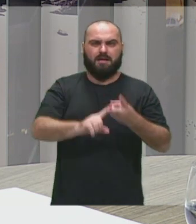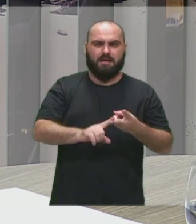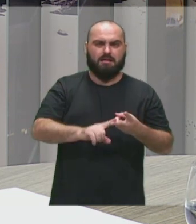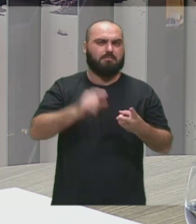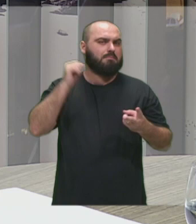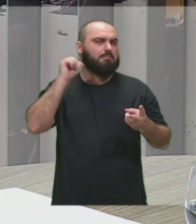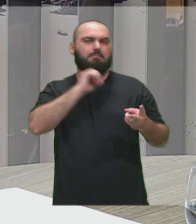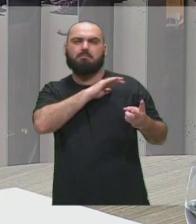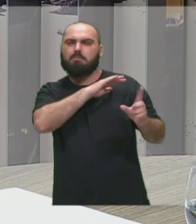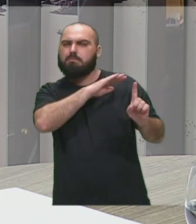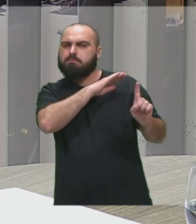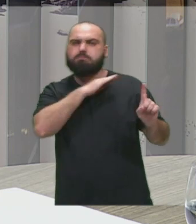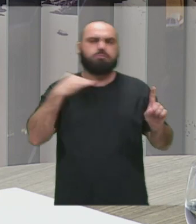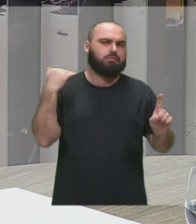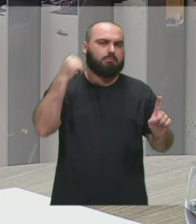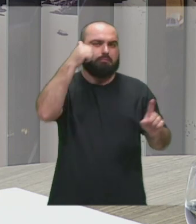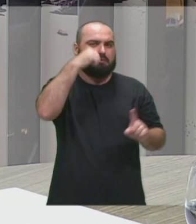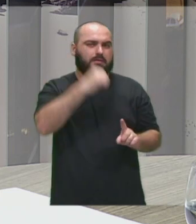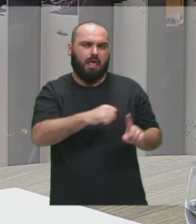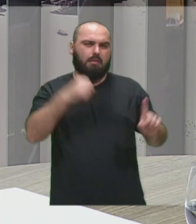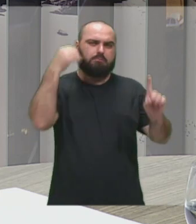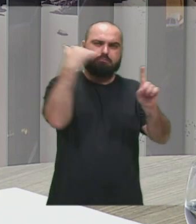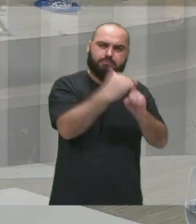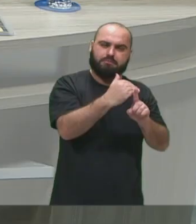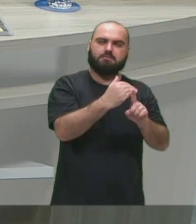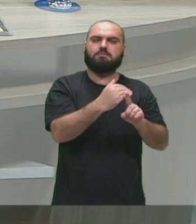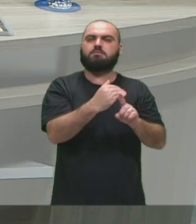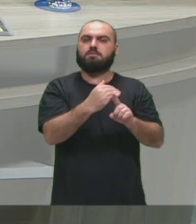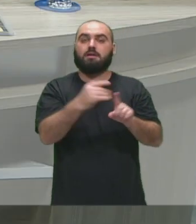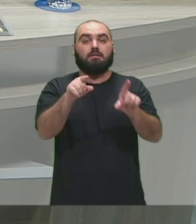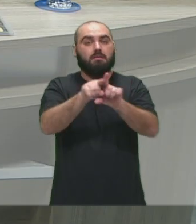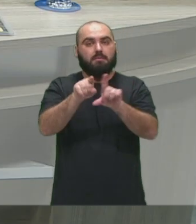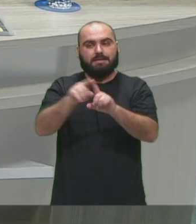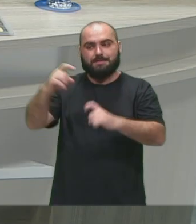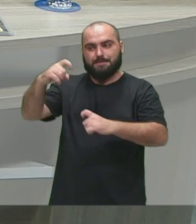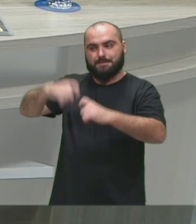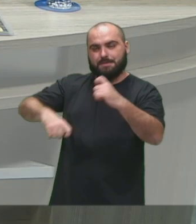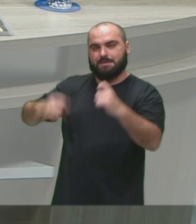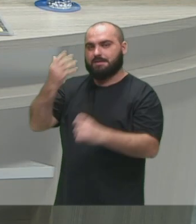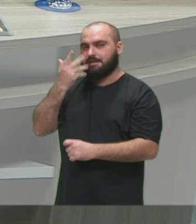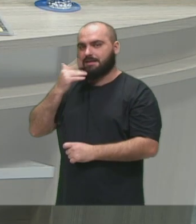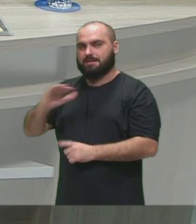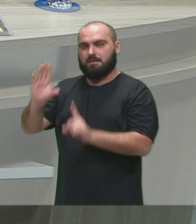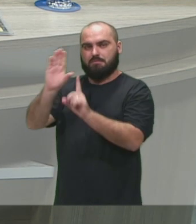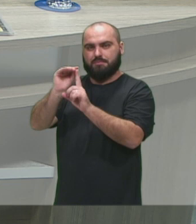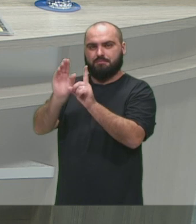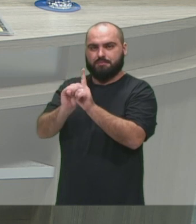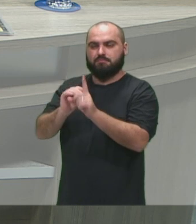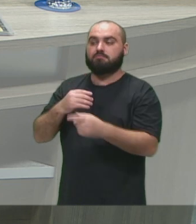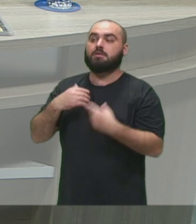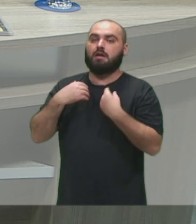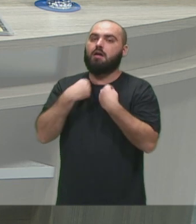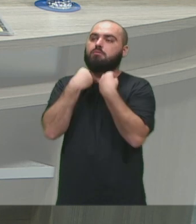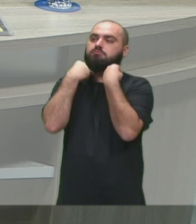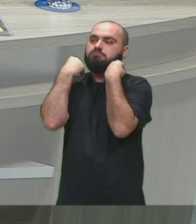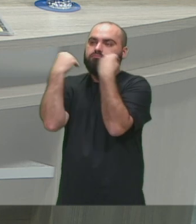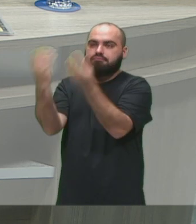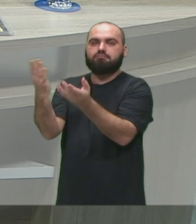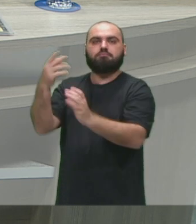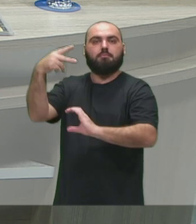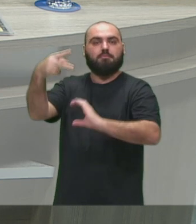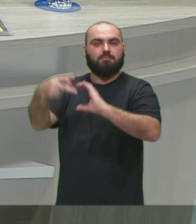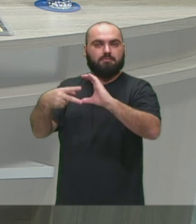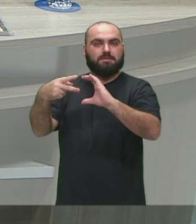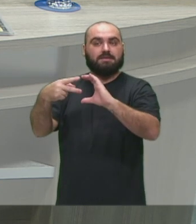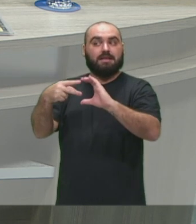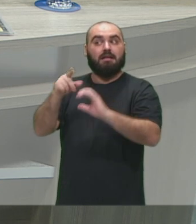abuso sexual infantil. Então, eu lancei ela em 2019 na nossa Câmara de Vereadores em Camboriú, e dali